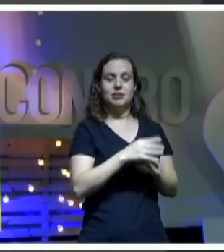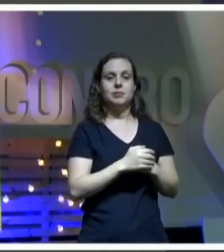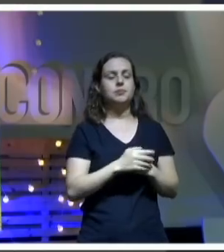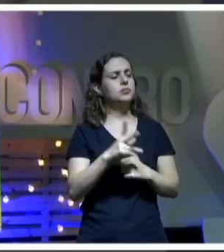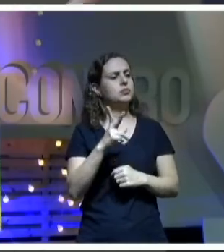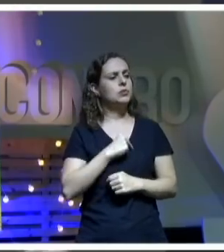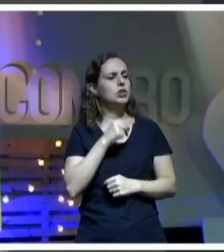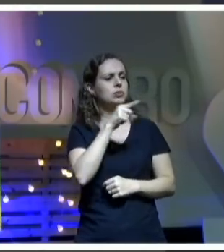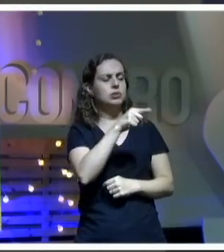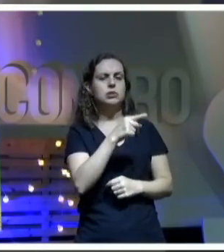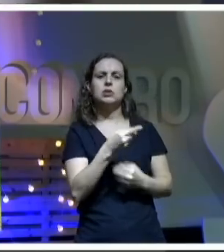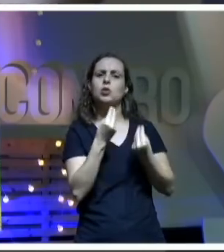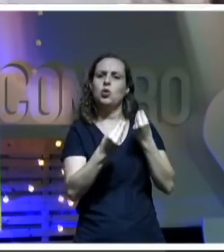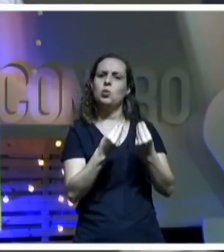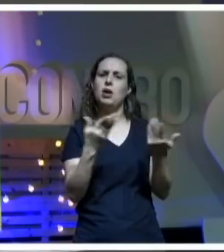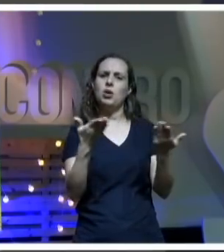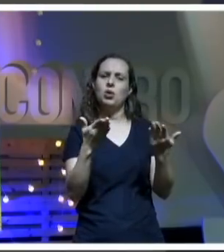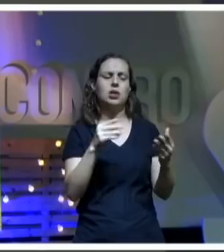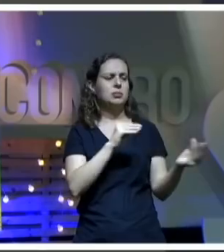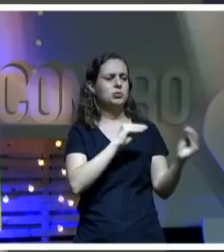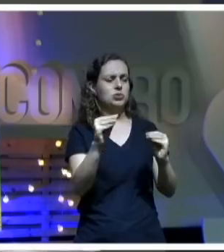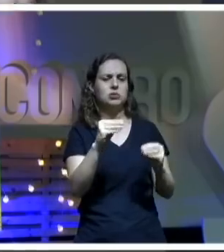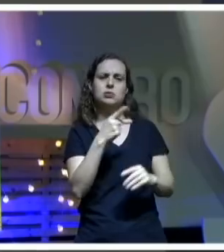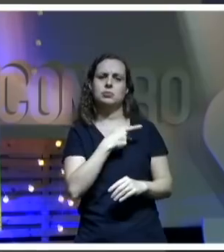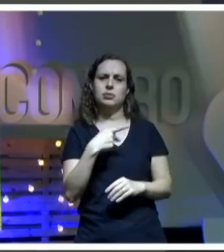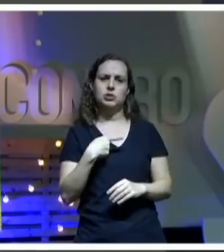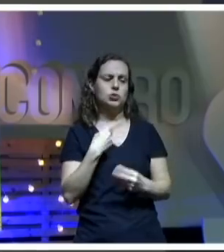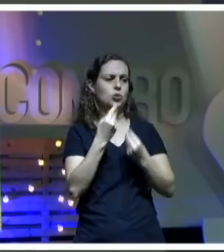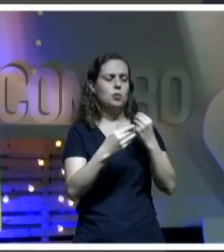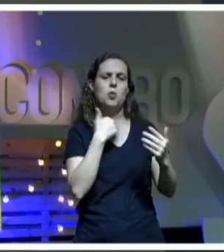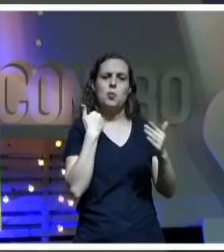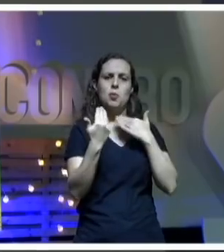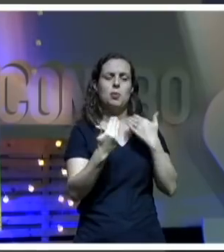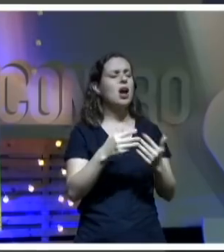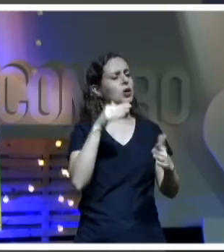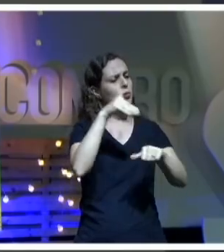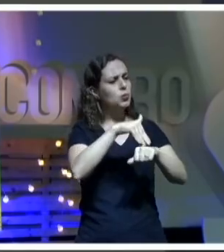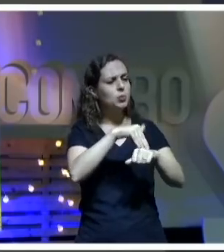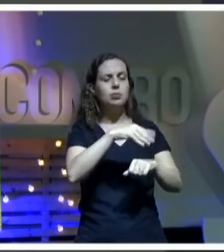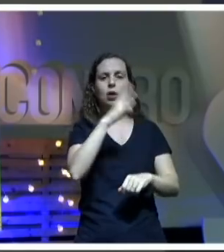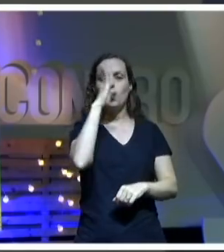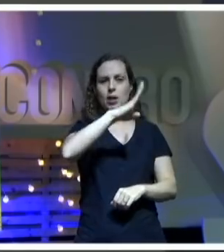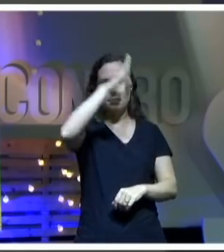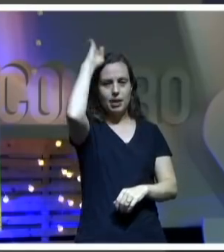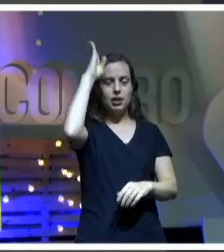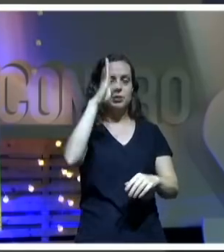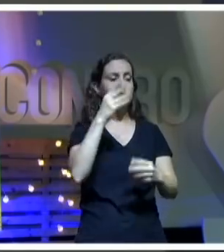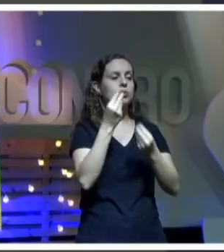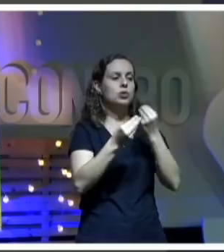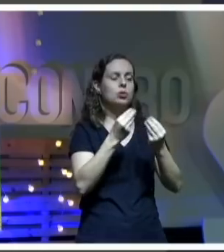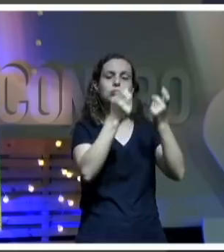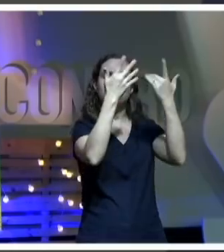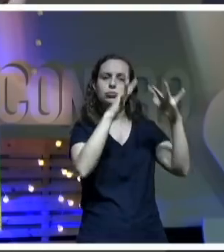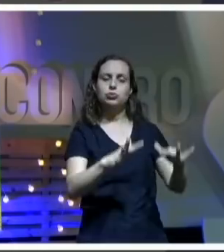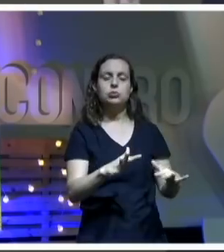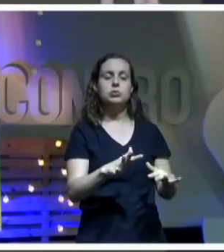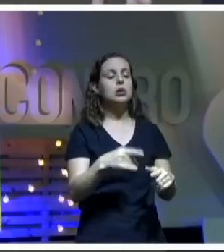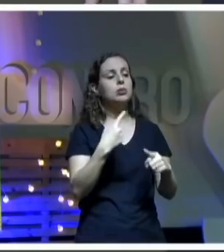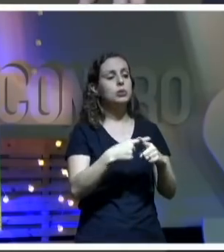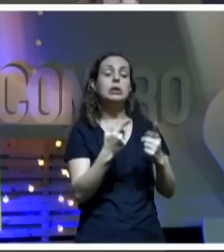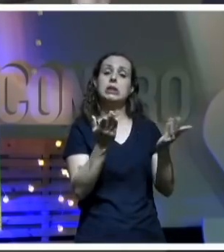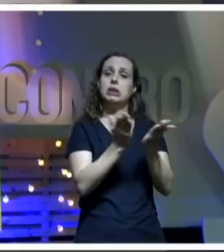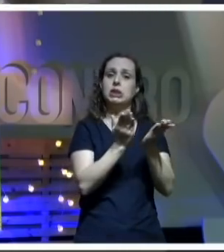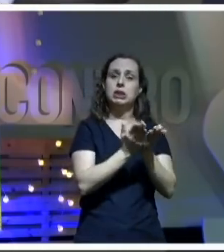império romano estava tudo virando pastor e tudo correndo como marte ea culpa do império romano ter caído era o gostinho do cristianismo que